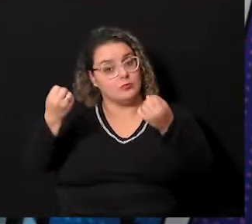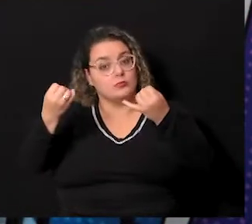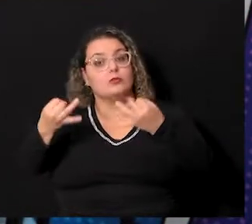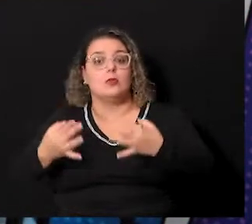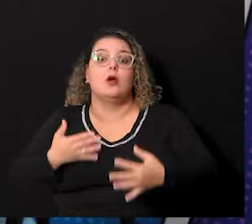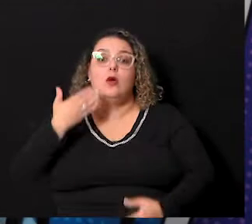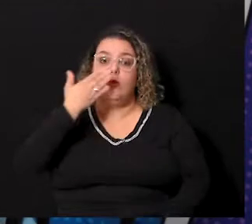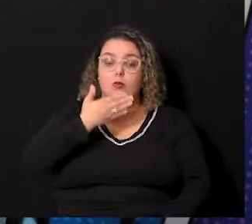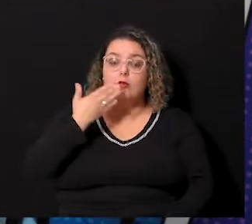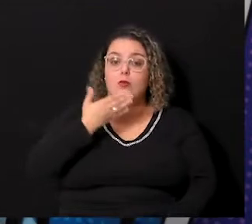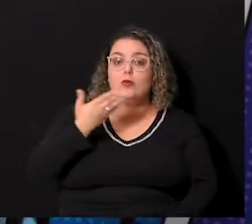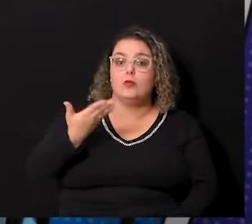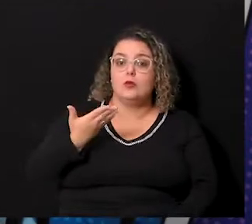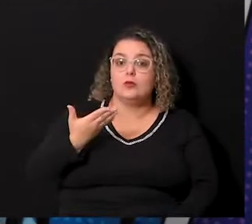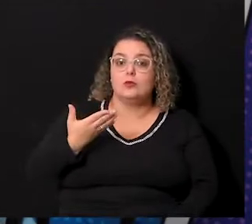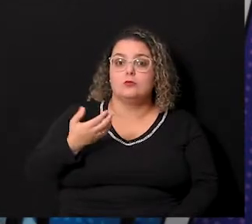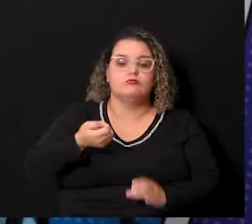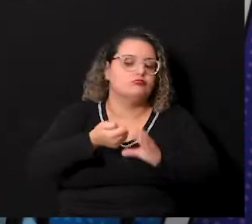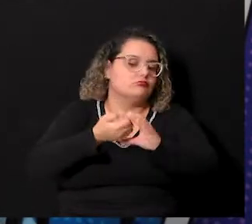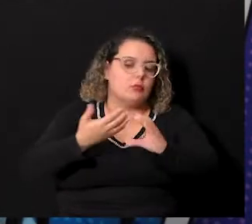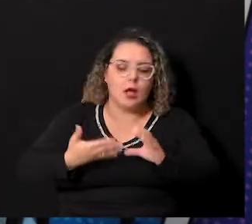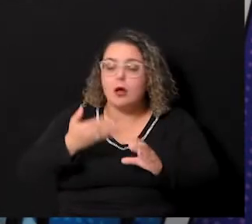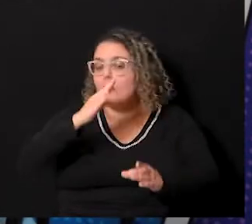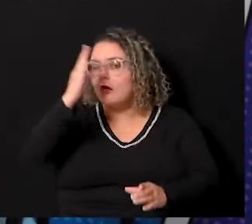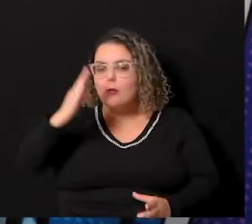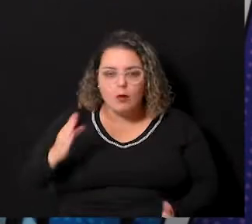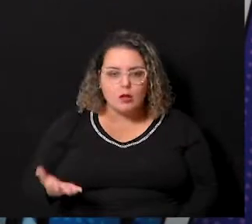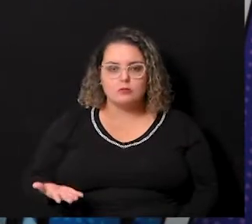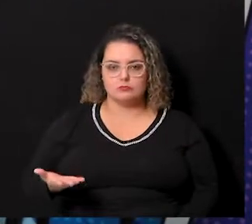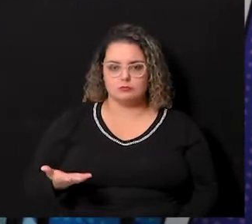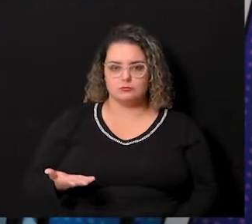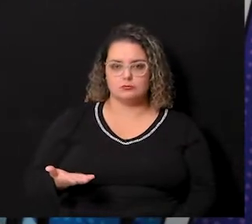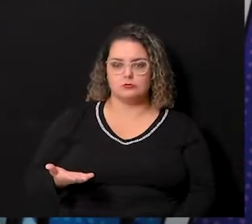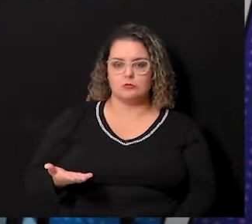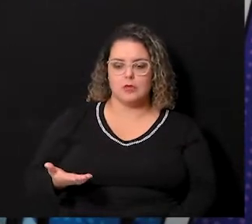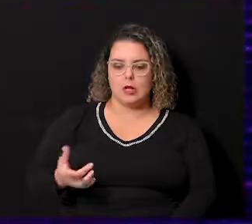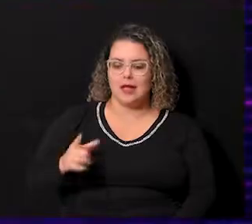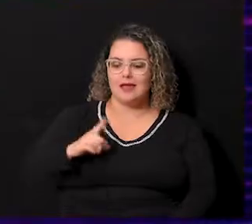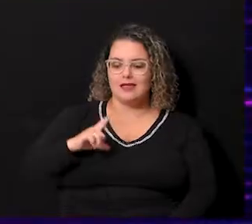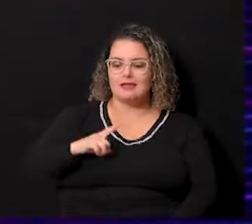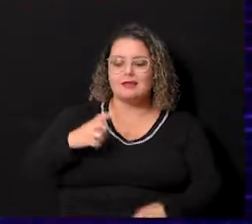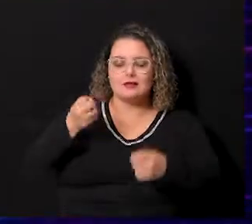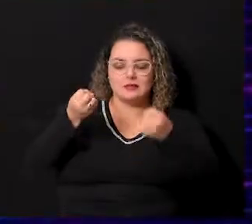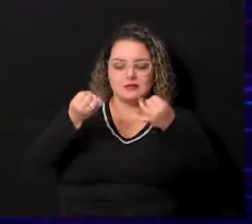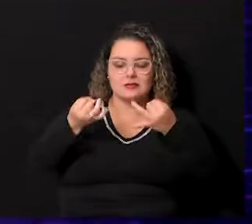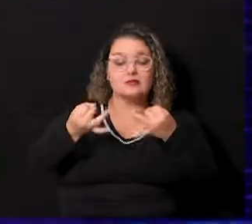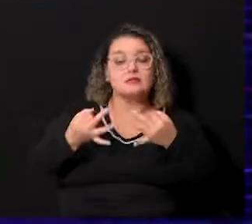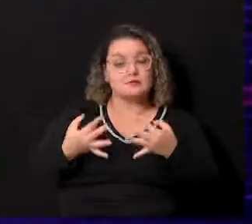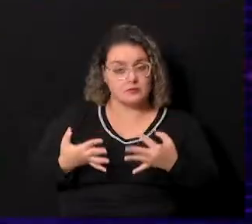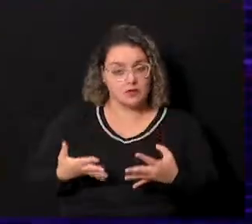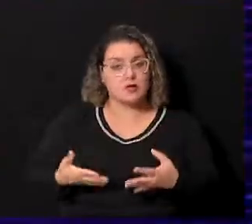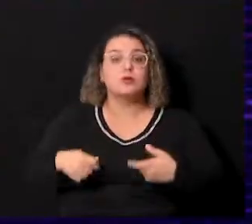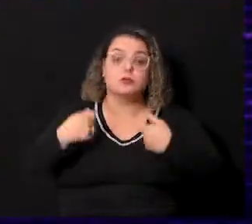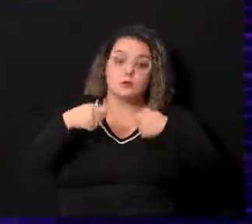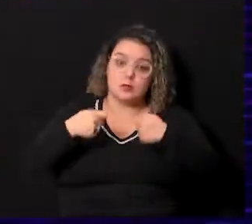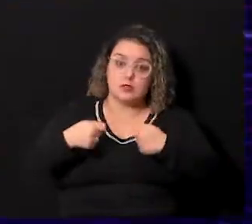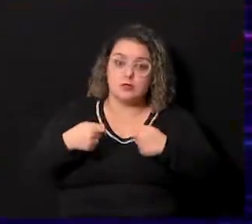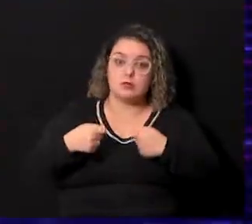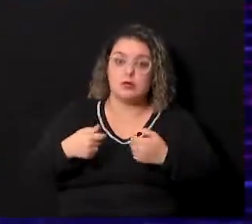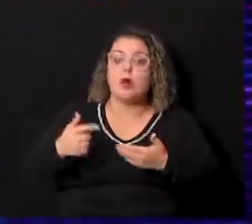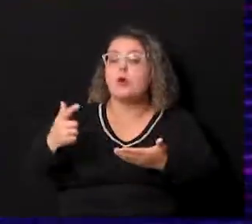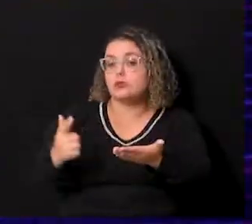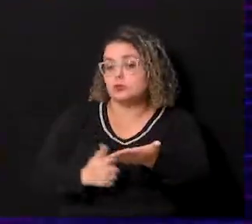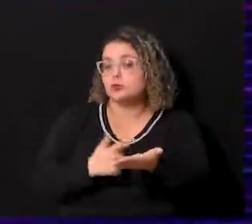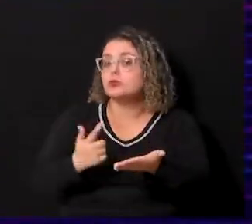que brigadeiro é um doce muito, muito característico brasileiro. Então, tem algumas explicações que eu